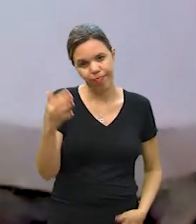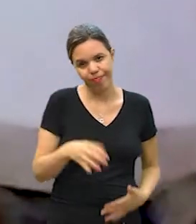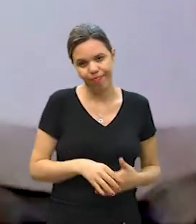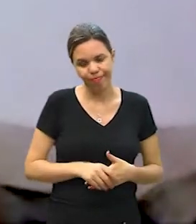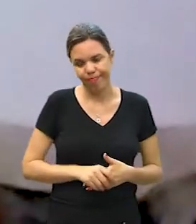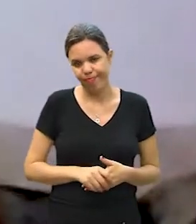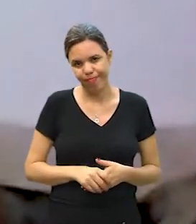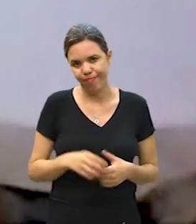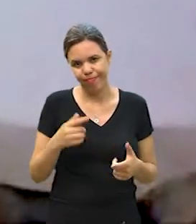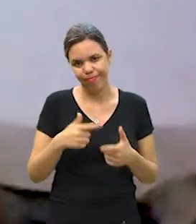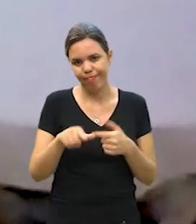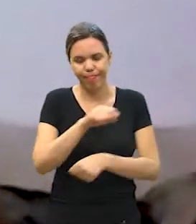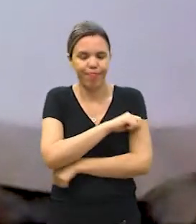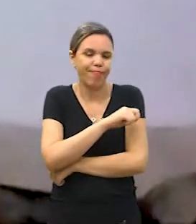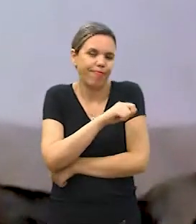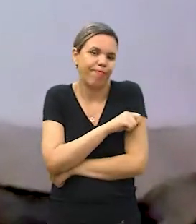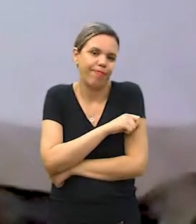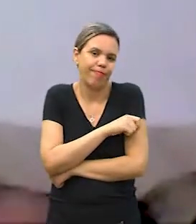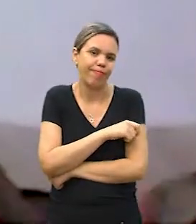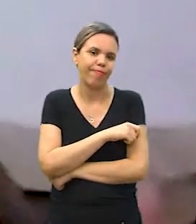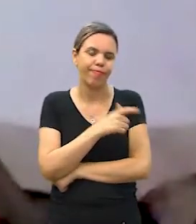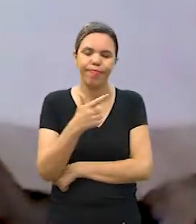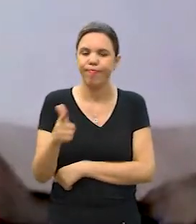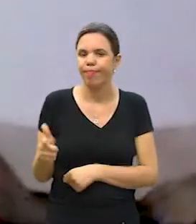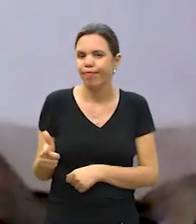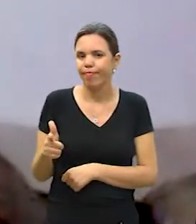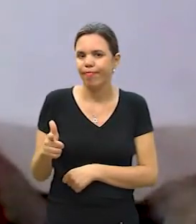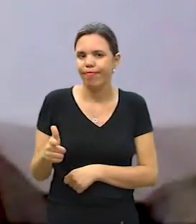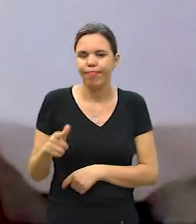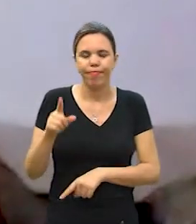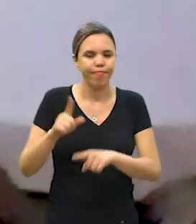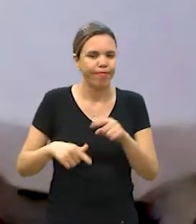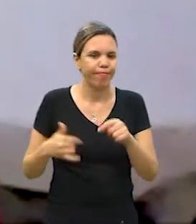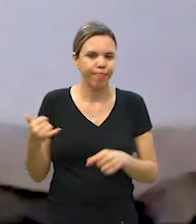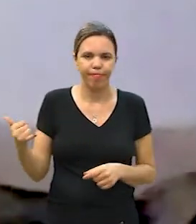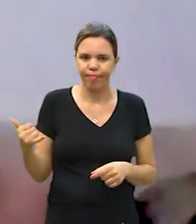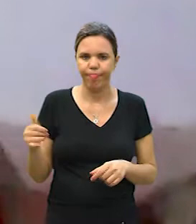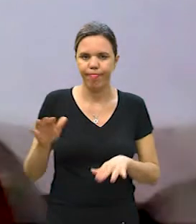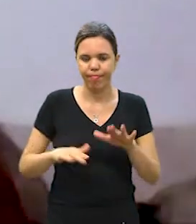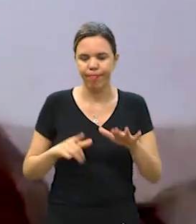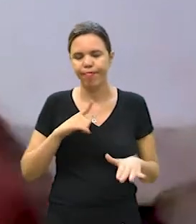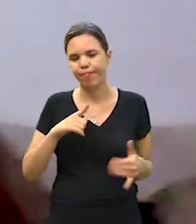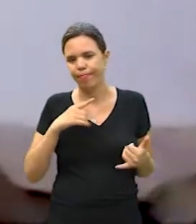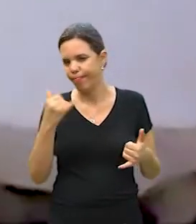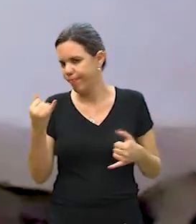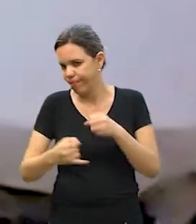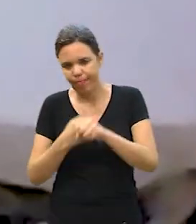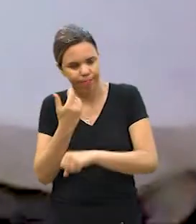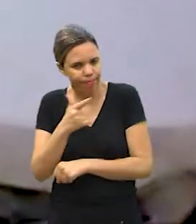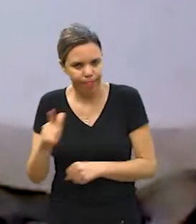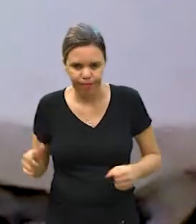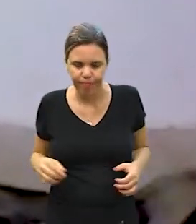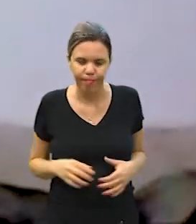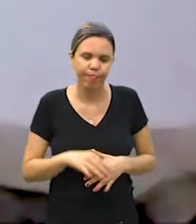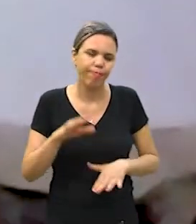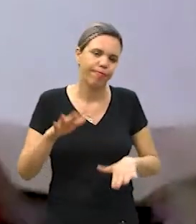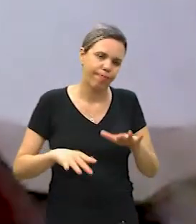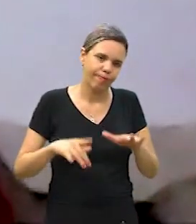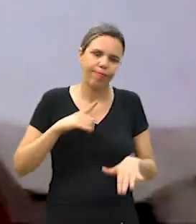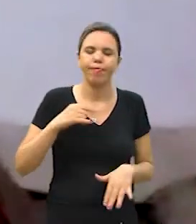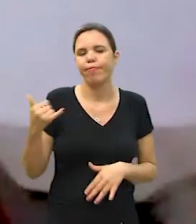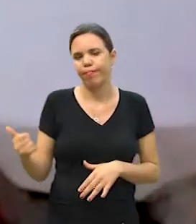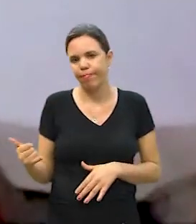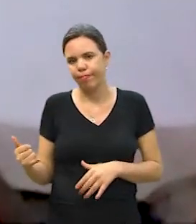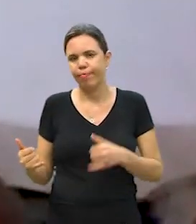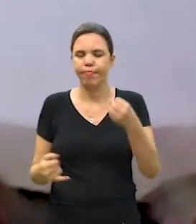celular. Isso sem contar estudante, né? Que estudante não tinha o equipamento, ou às vezes tinha o equipamento, mas não tinha internet, às vezes